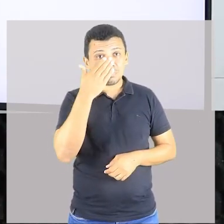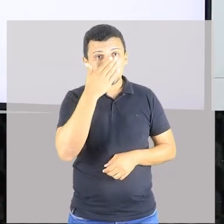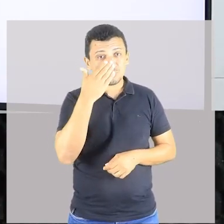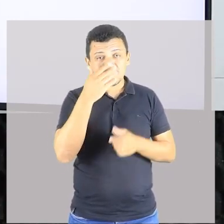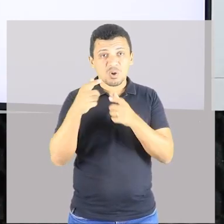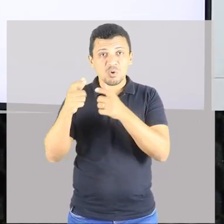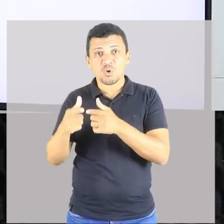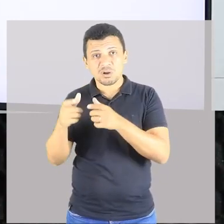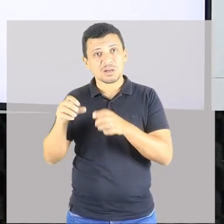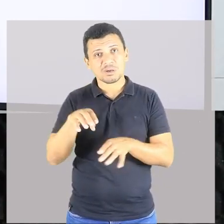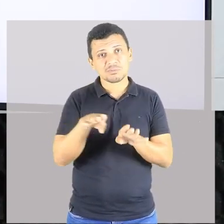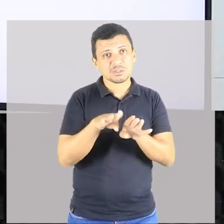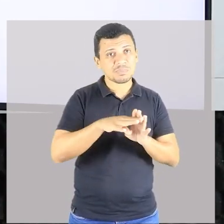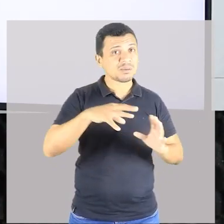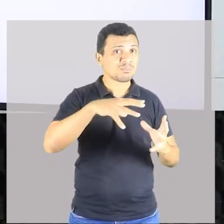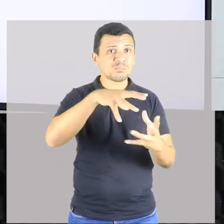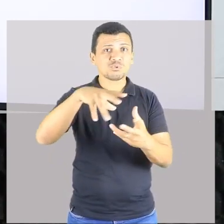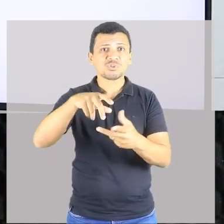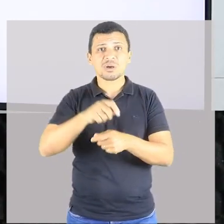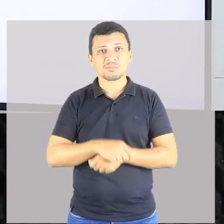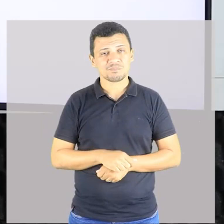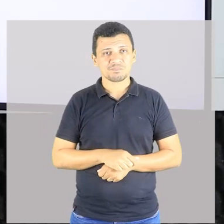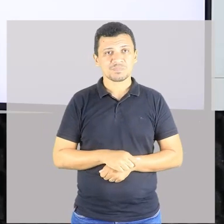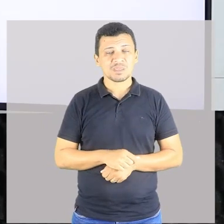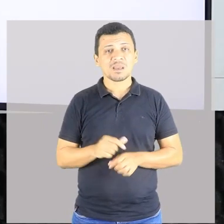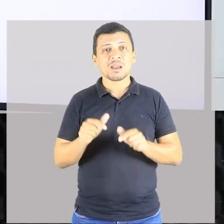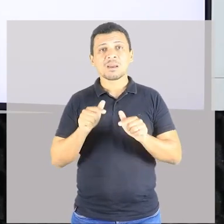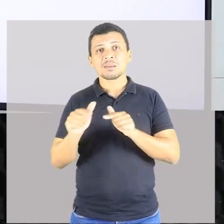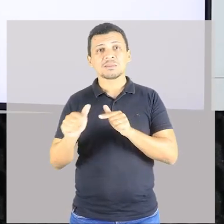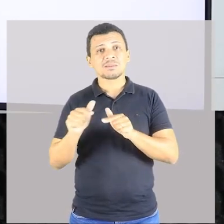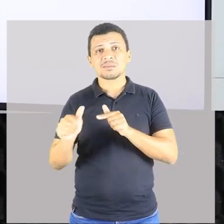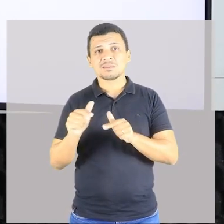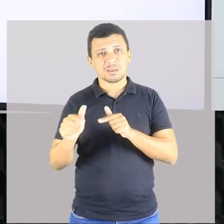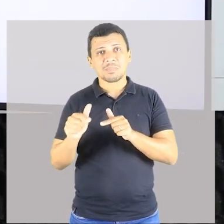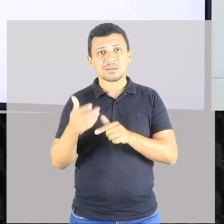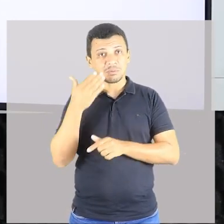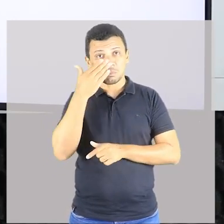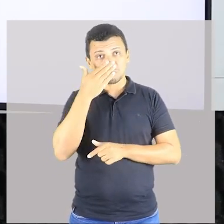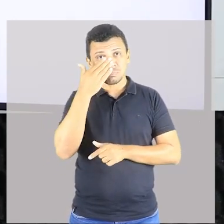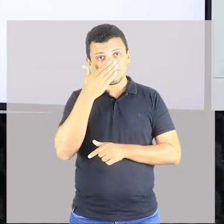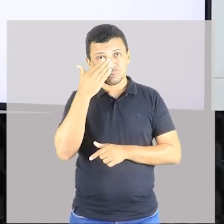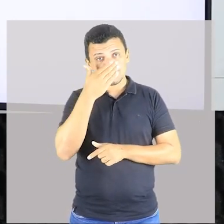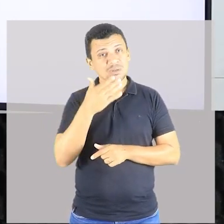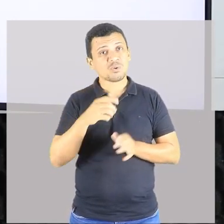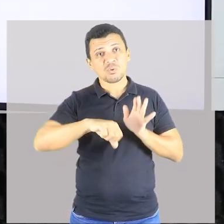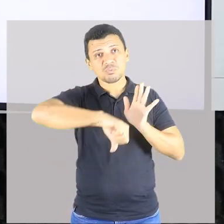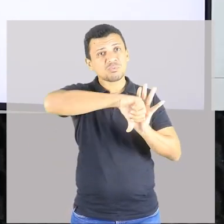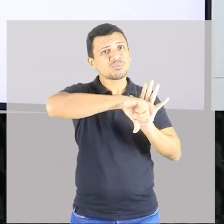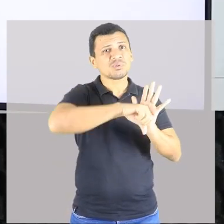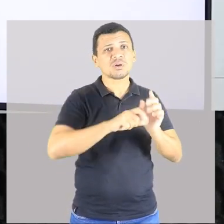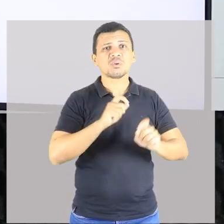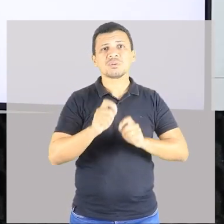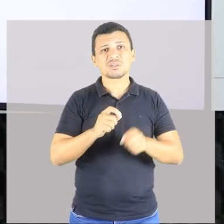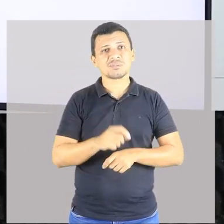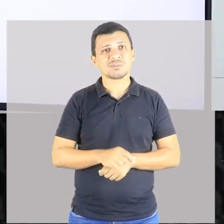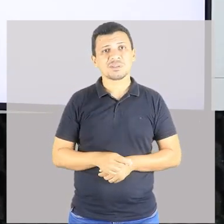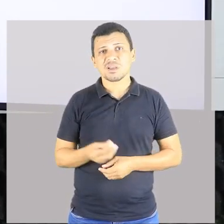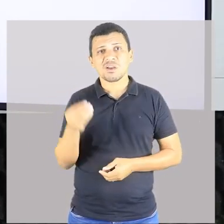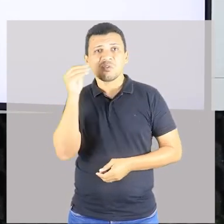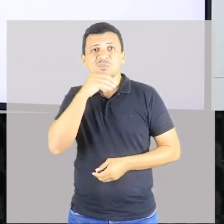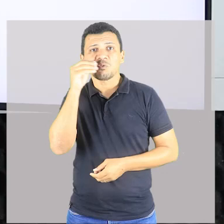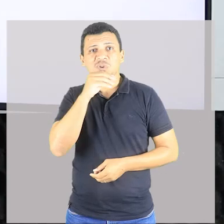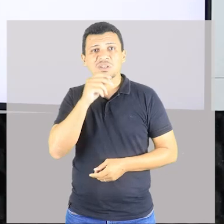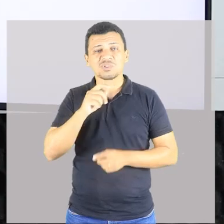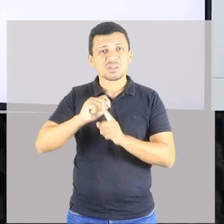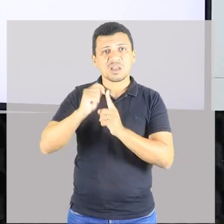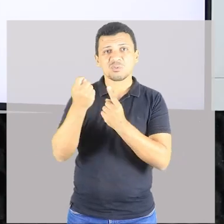locais quanto mundiais. A maior parte dessas pessoas que envolvem nesse ramo de atividade são pessoas em fragilidade socioeconômica,